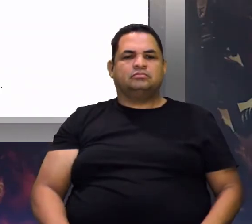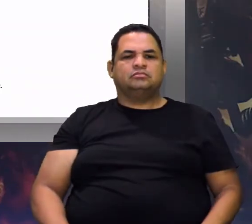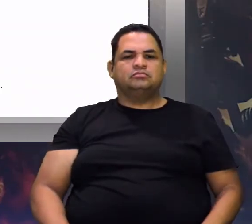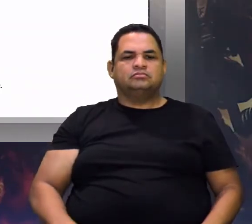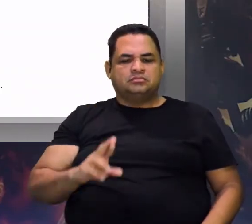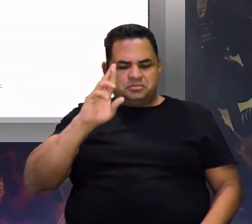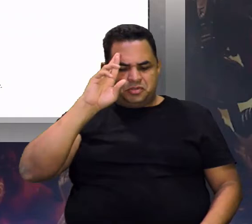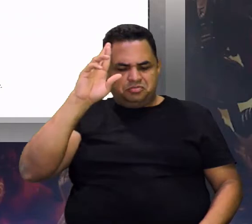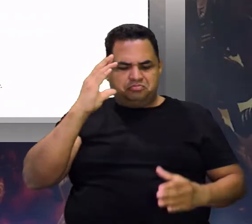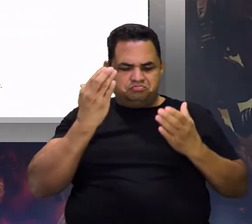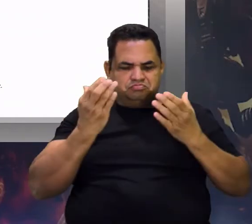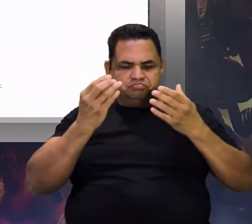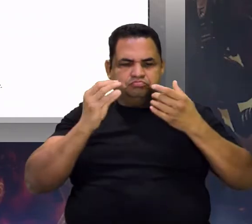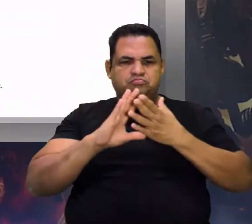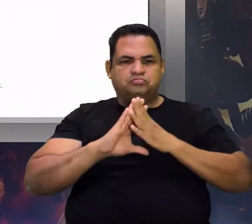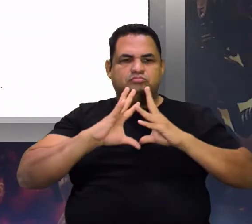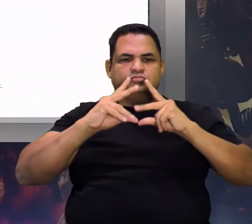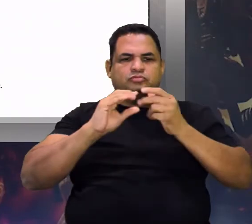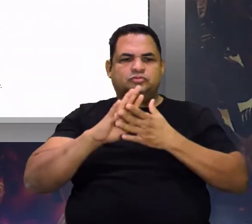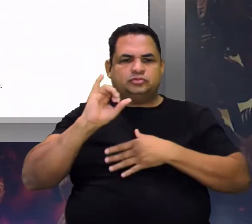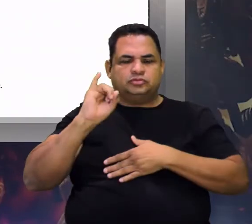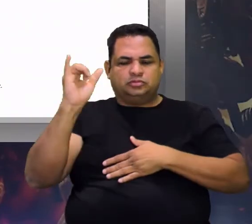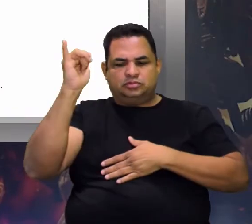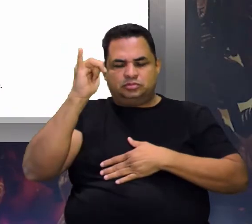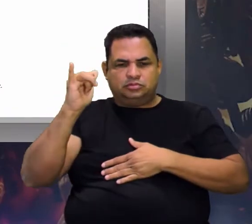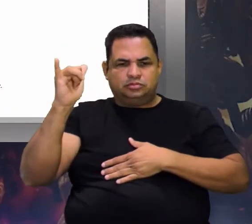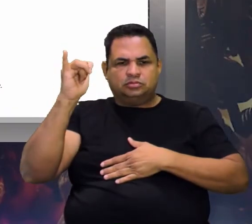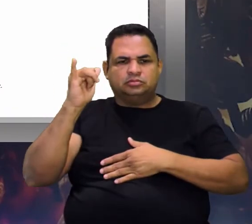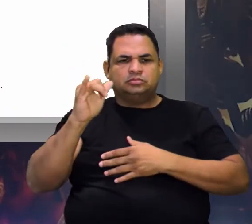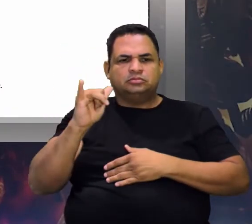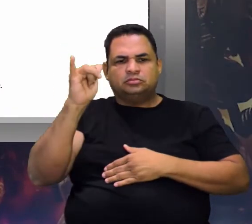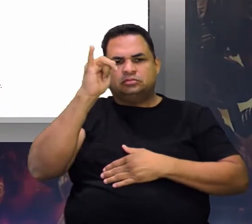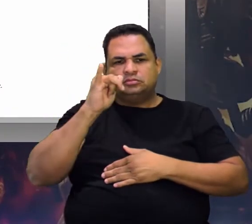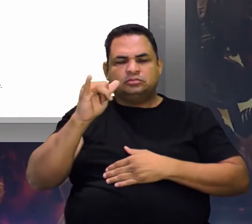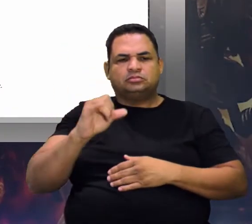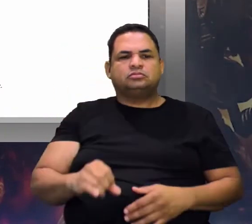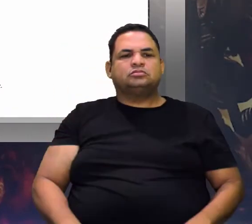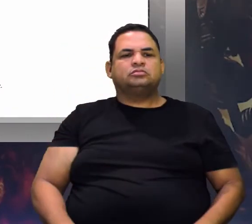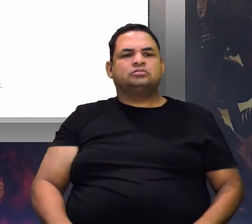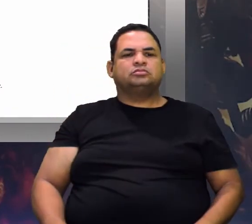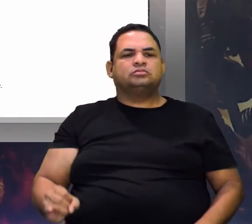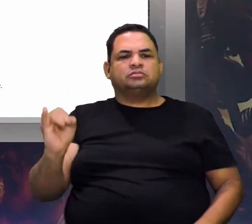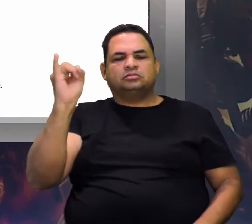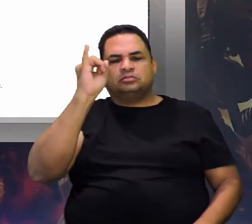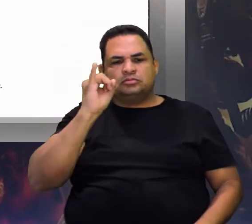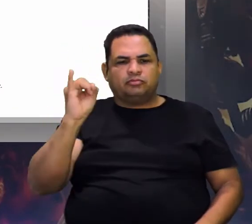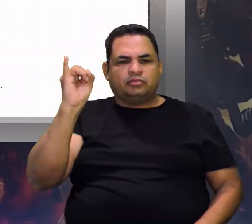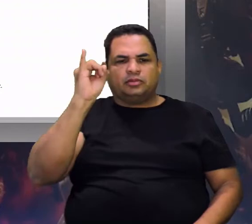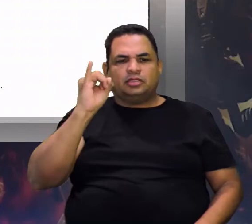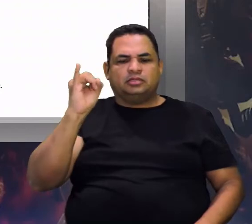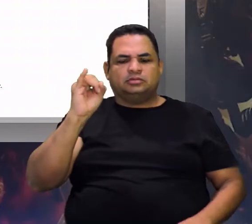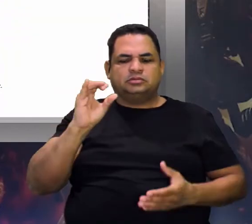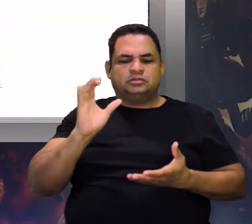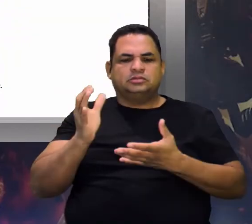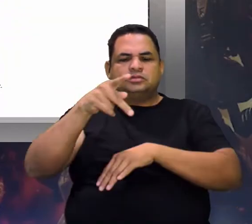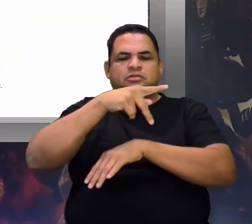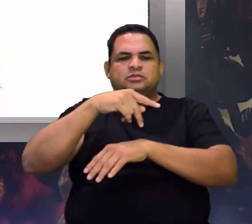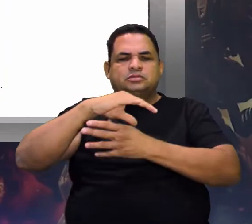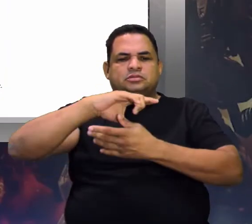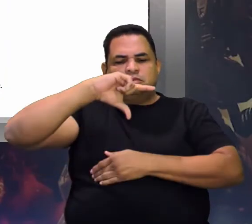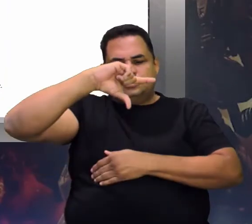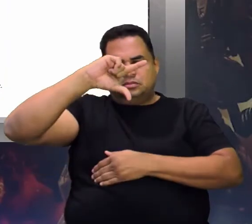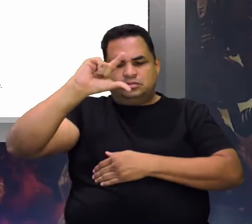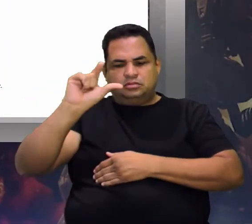Domina a Itália todinha. Sai dali, como falei, Roma era uma cidade-estado. Então ela domina ali a Itália, aquela botinha,